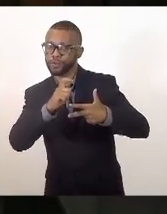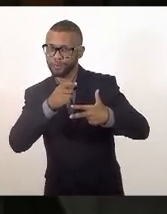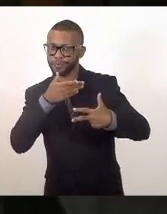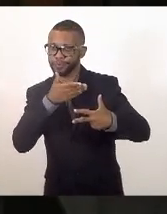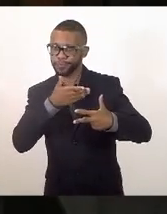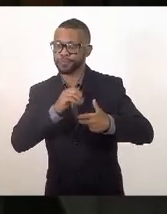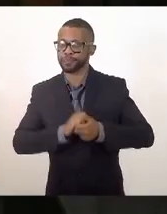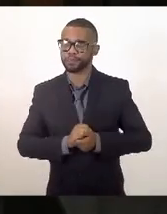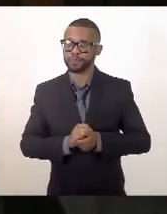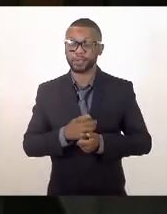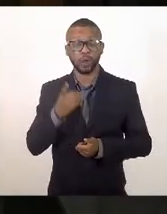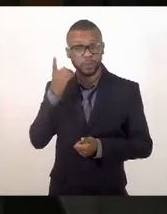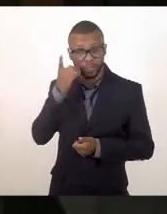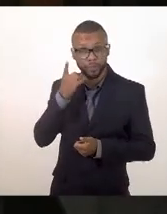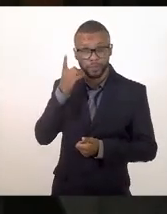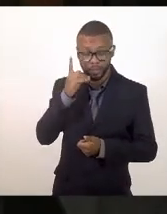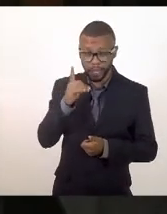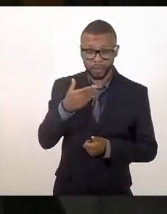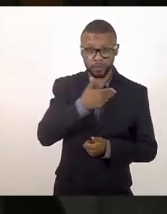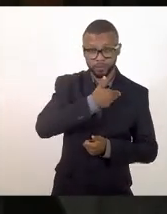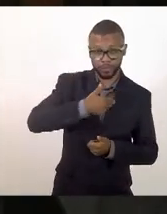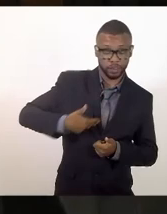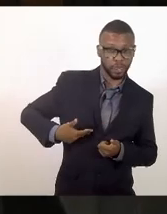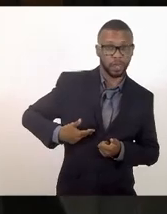Cabe a um deputado estadual